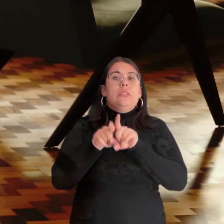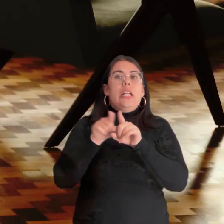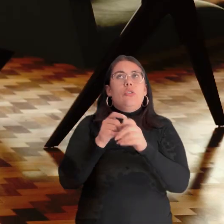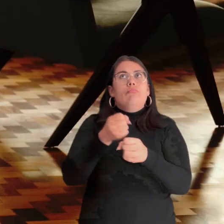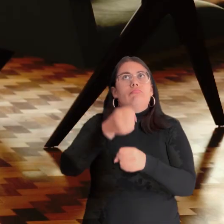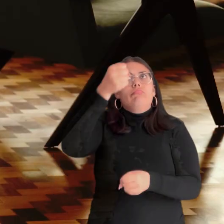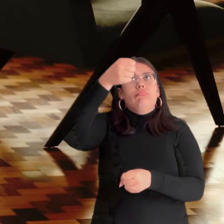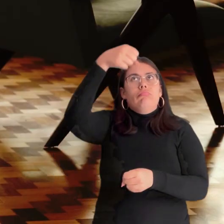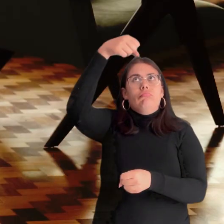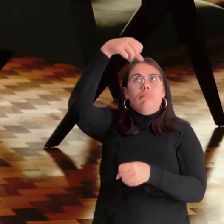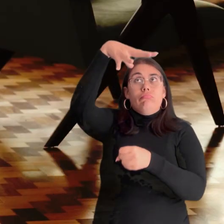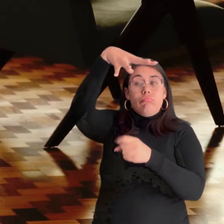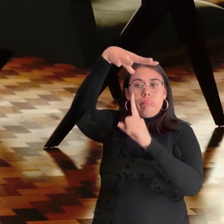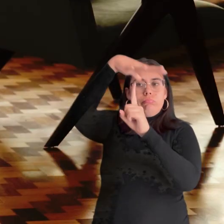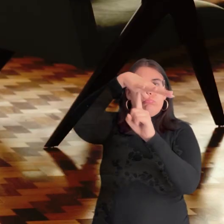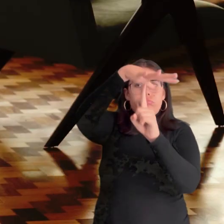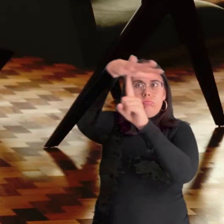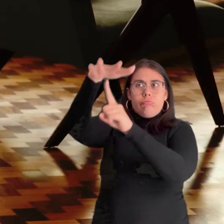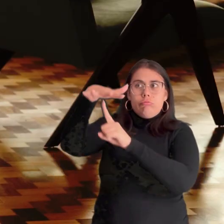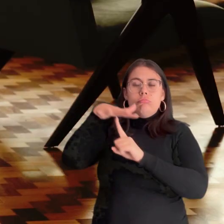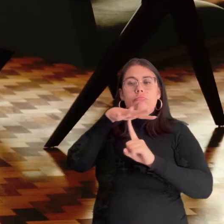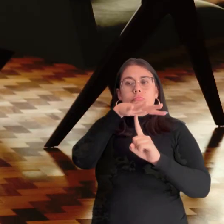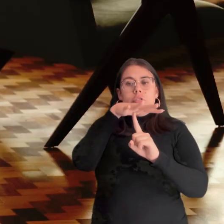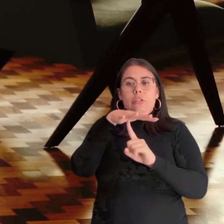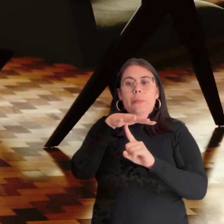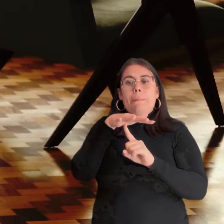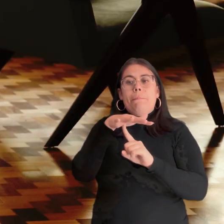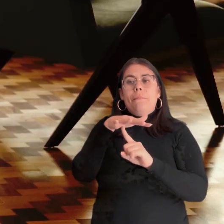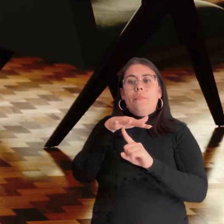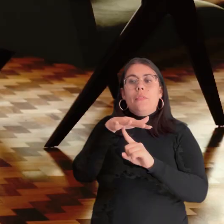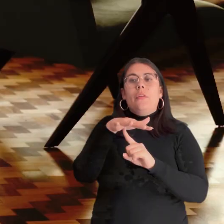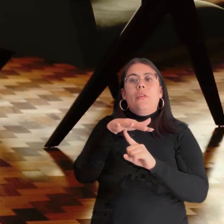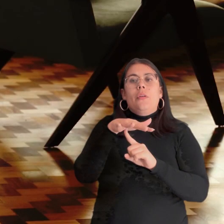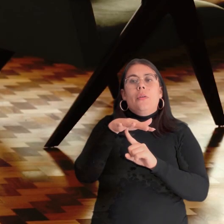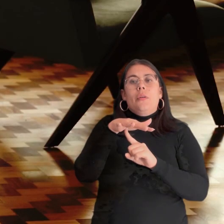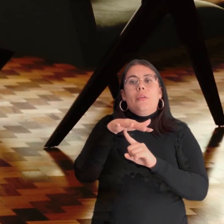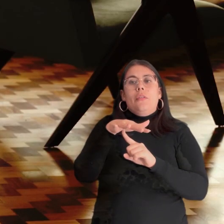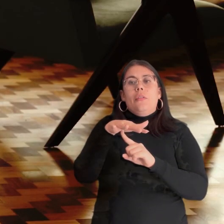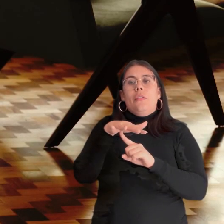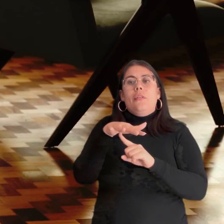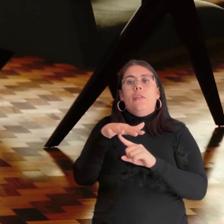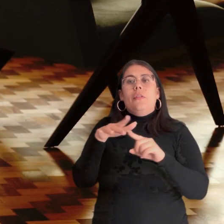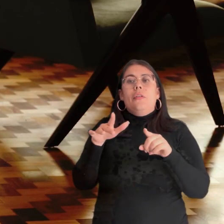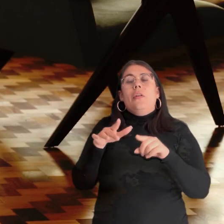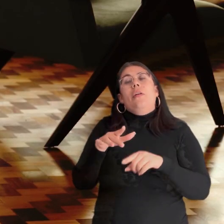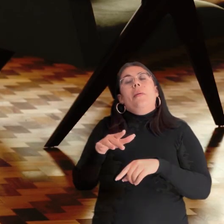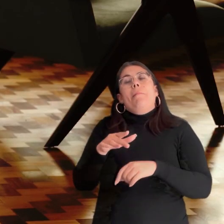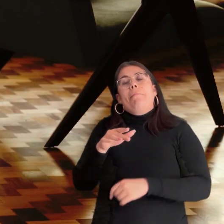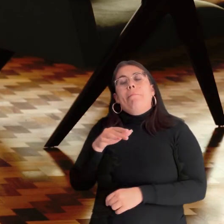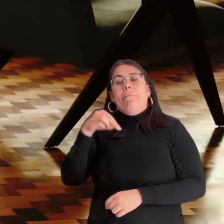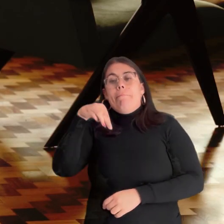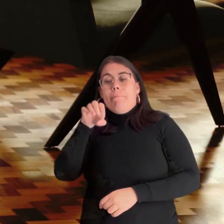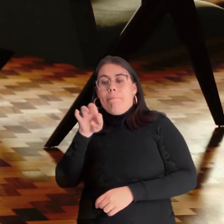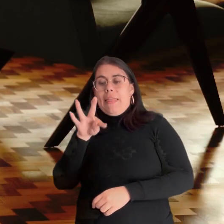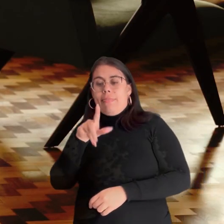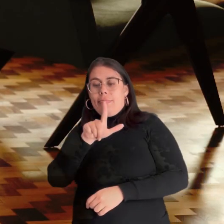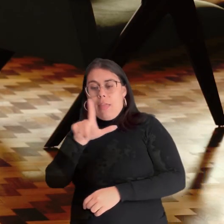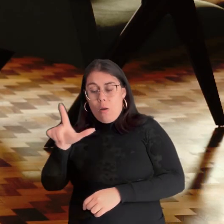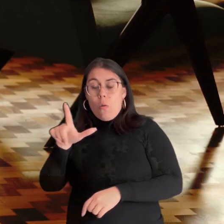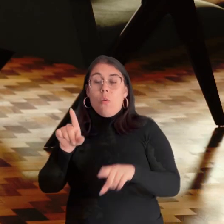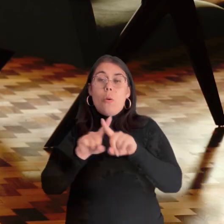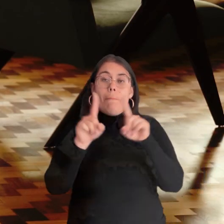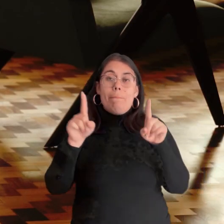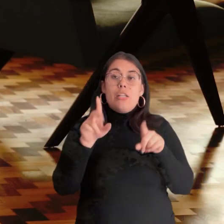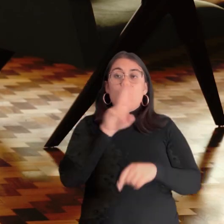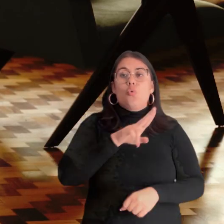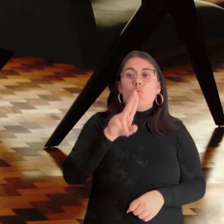são usados os elementos pré-fabricados de concreto. A dimensão dos vãos, menos paredes e mais aberturas, porque